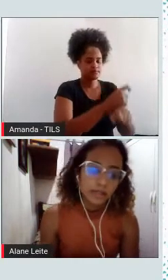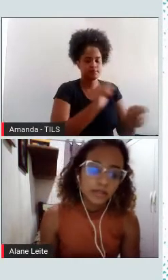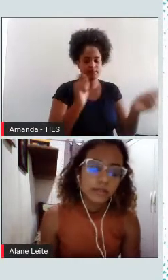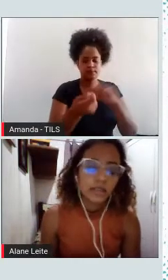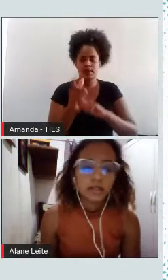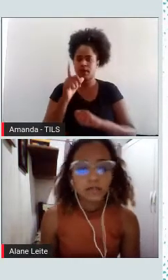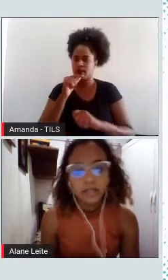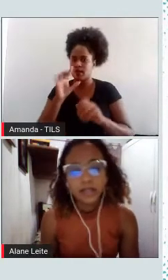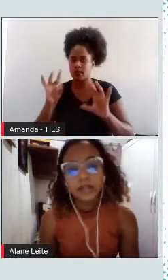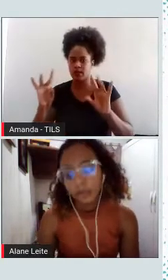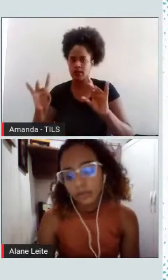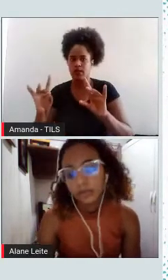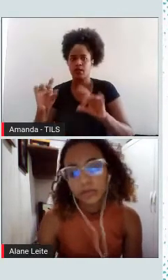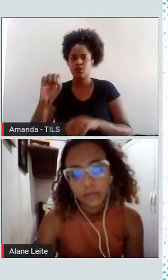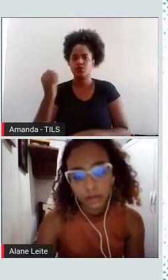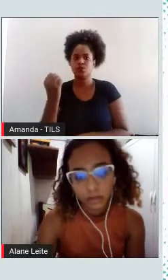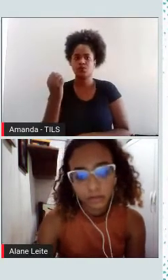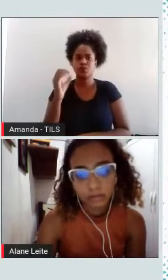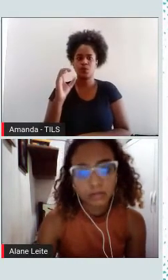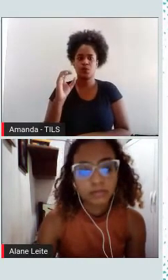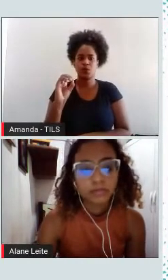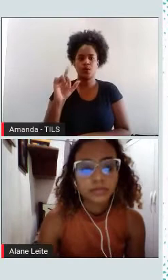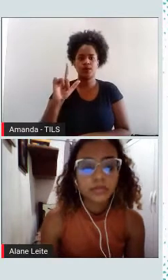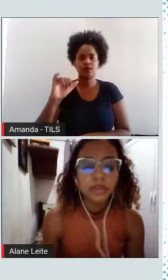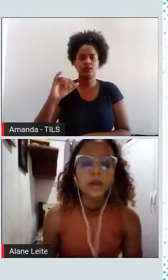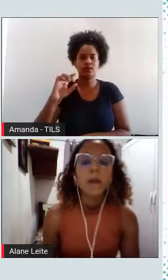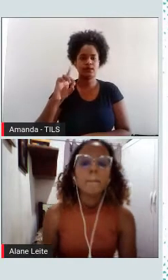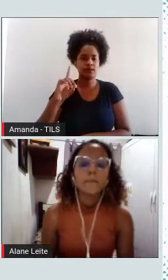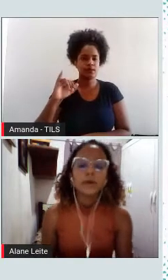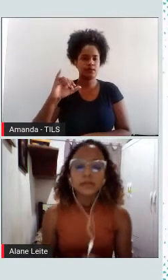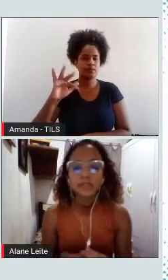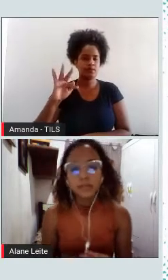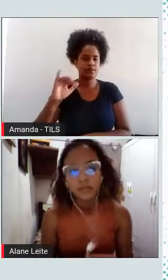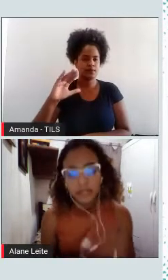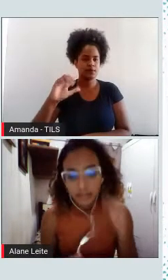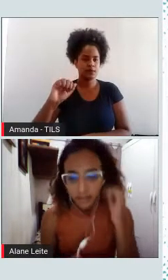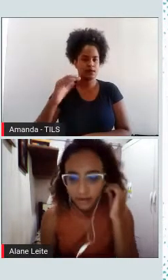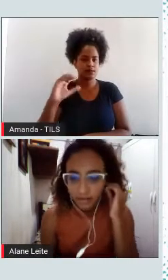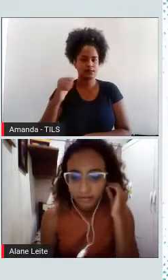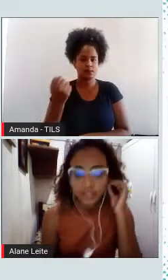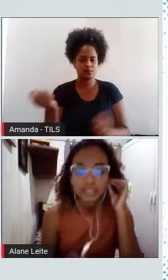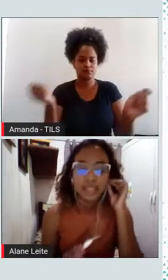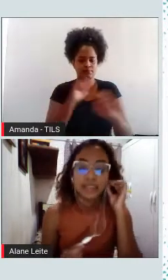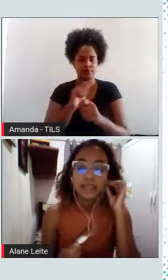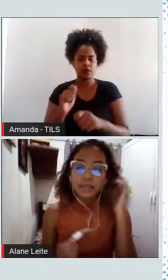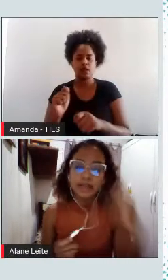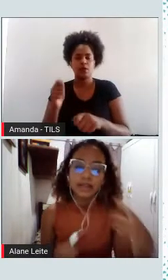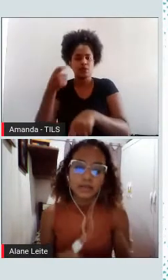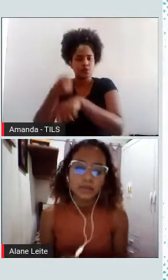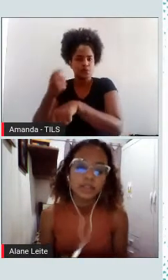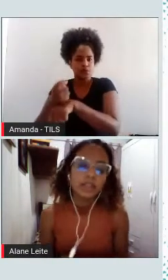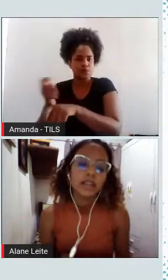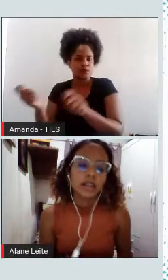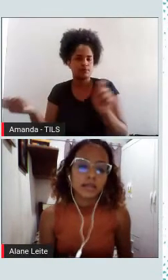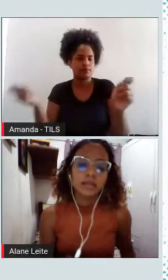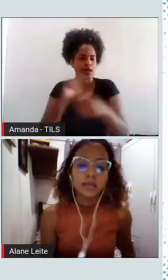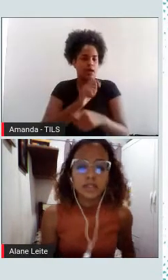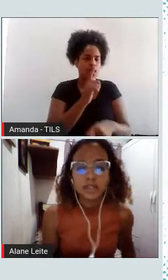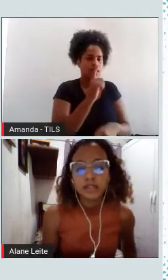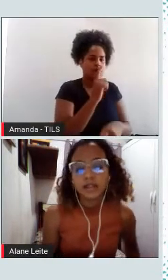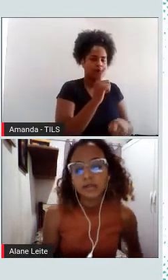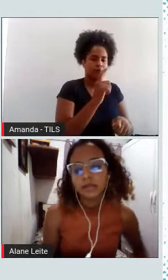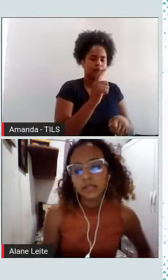o processo inverso, do líquido para o sólido. Ponto de ebulição vai ser a temperatura em que